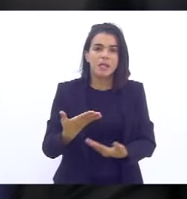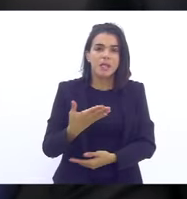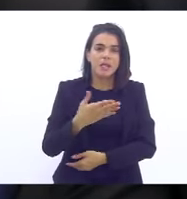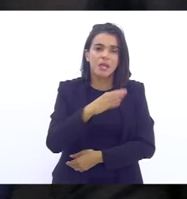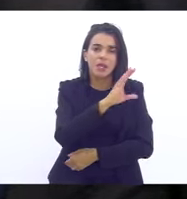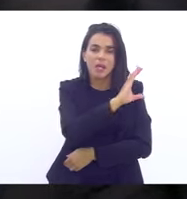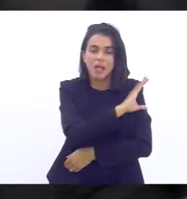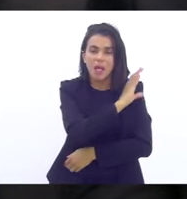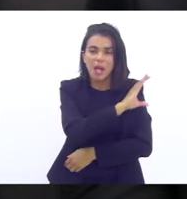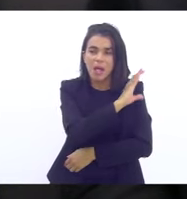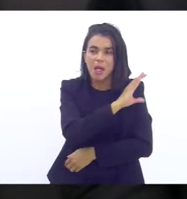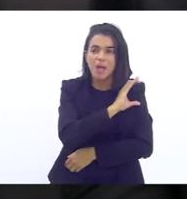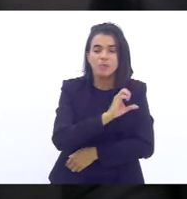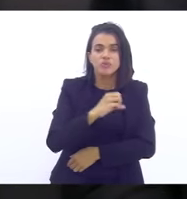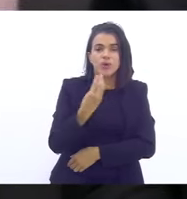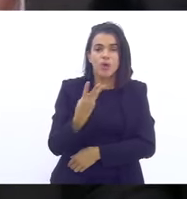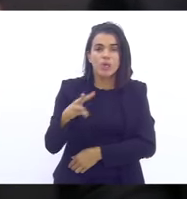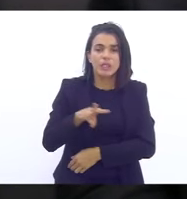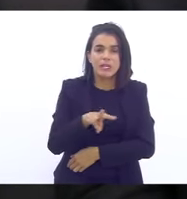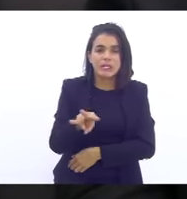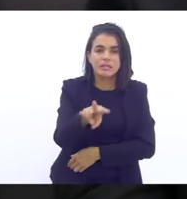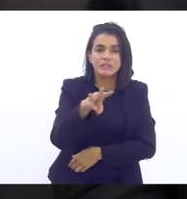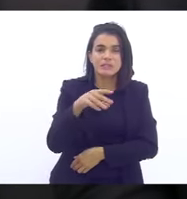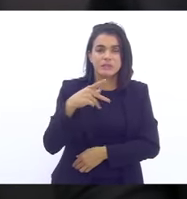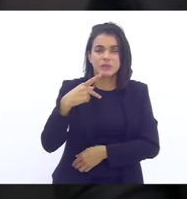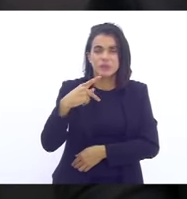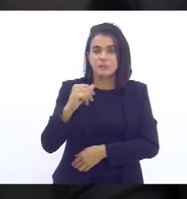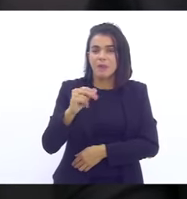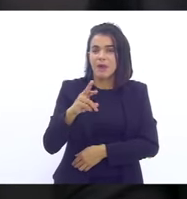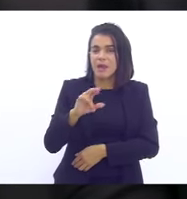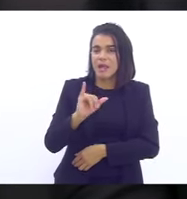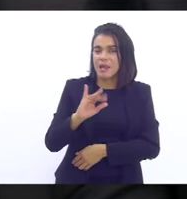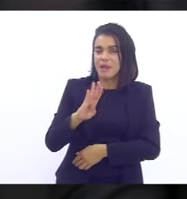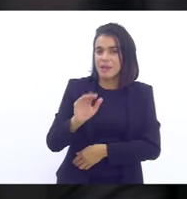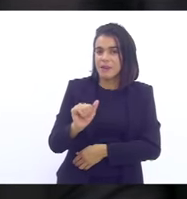a Três Rios, a Paraíba do Sul, etc.